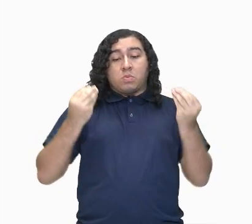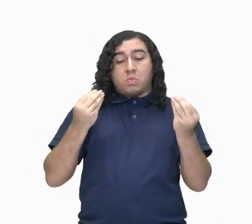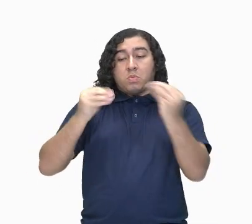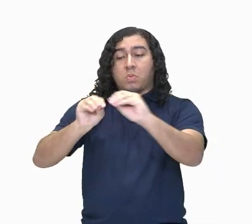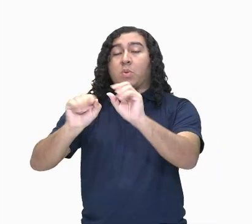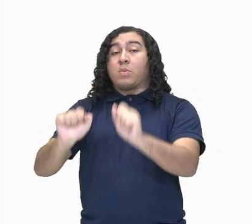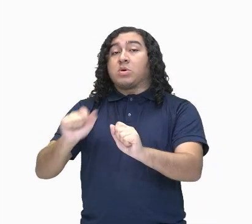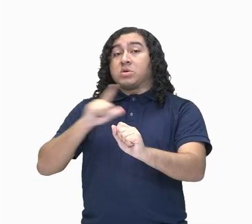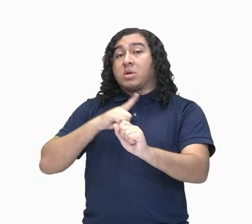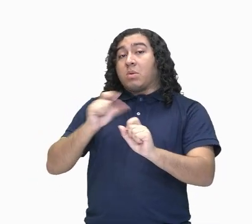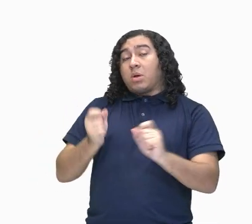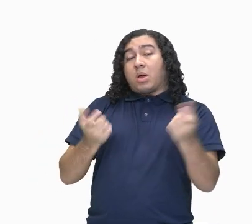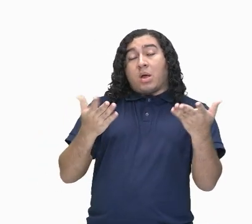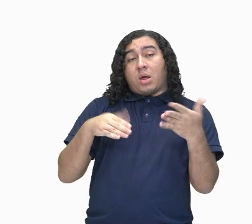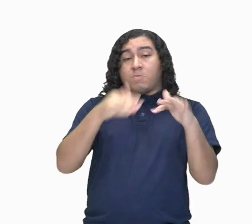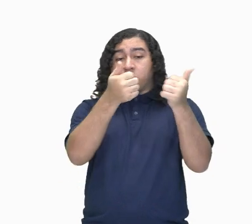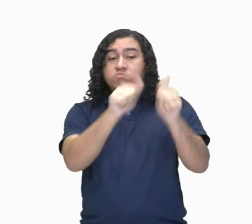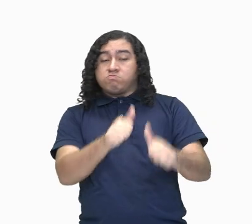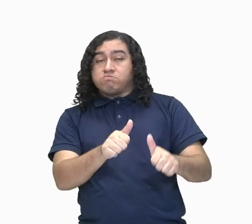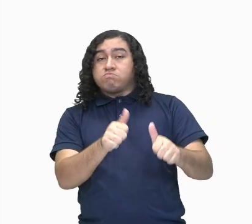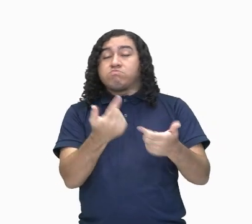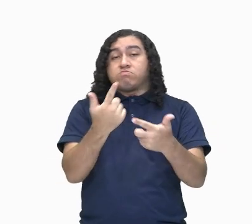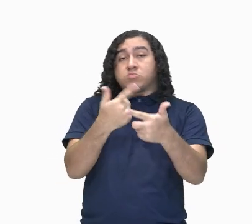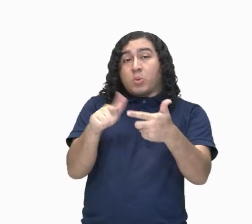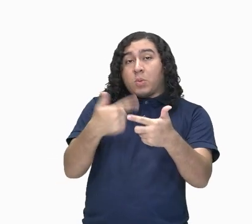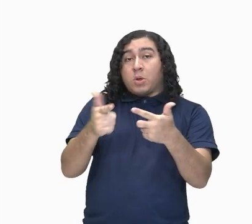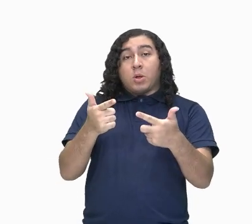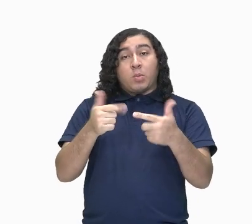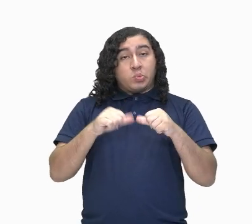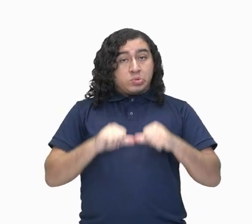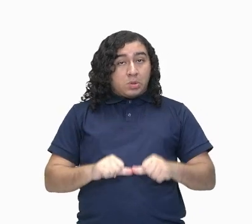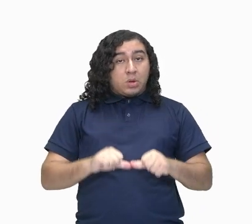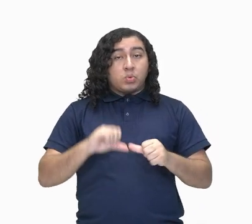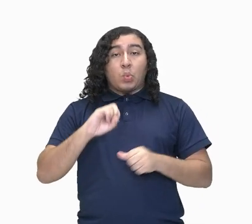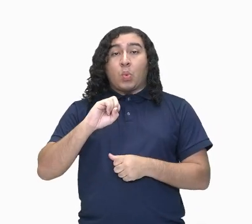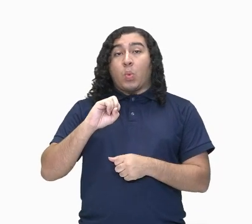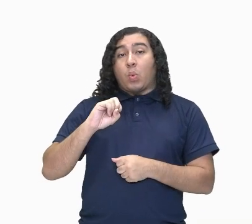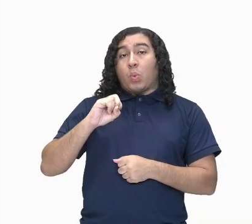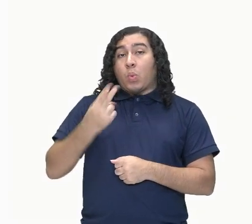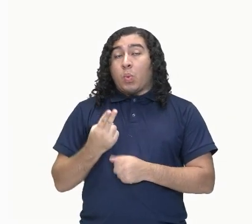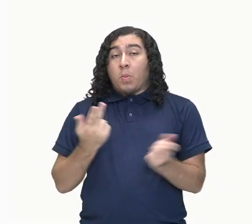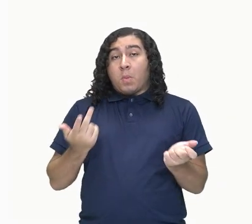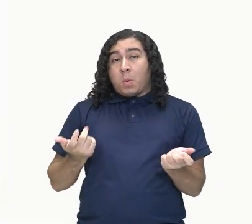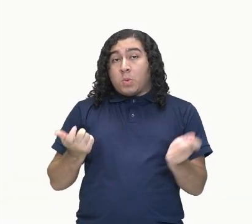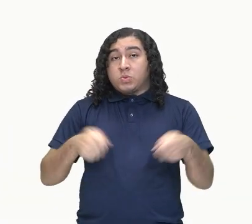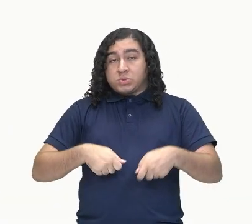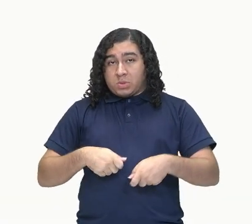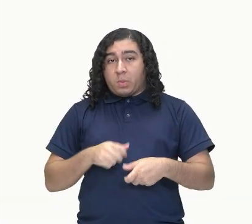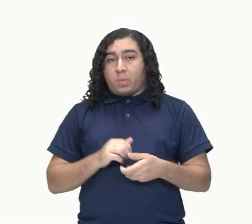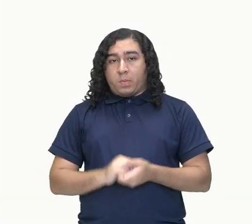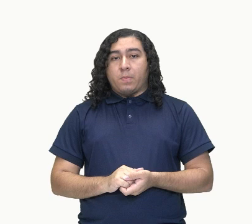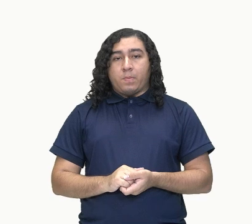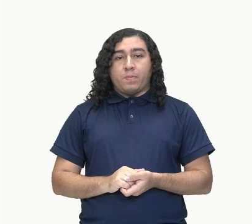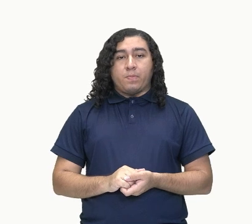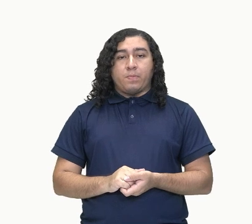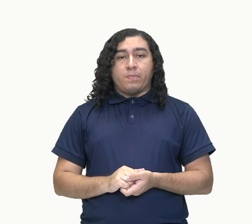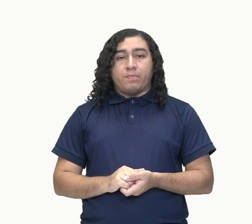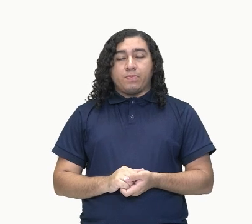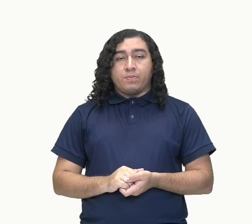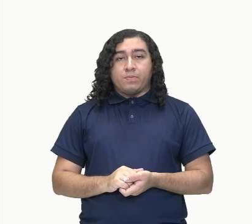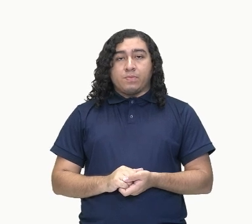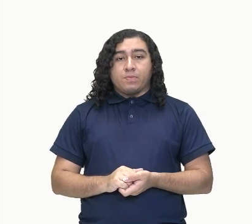uma qualidade, um defeito, um estado ou uma condição. Quando nós estamos falando